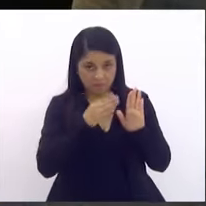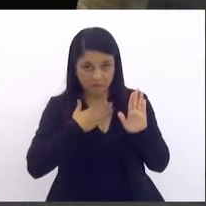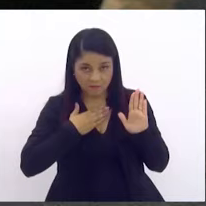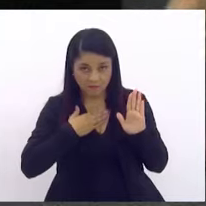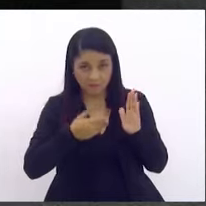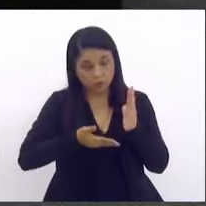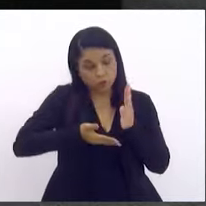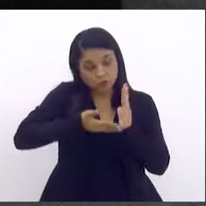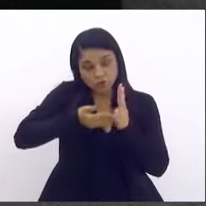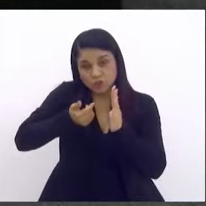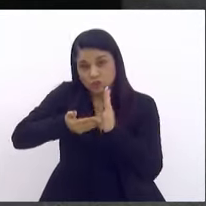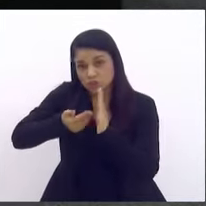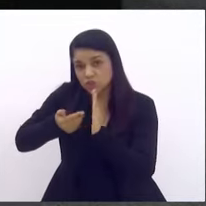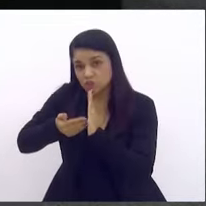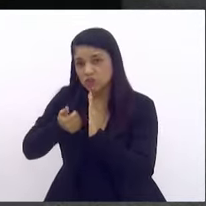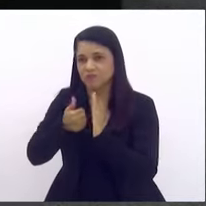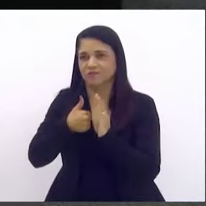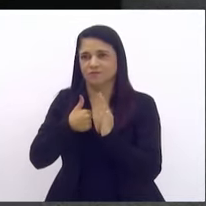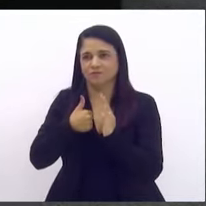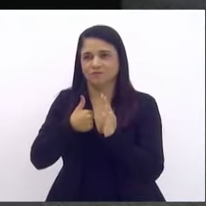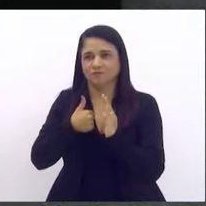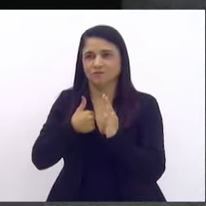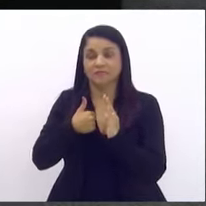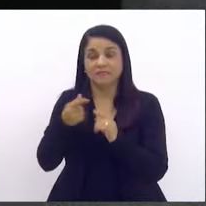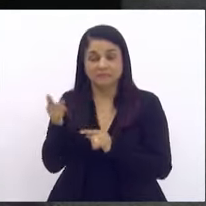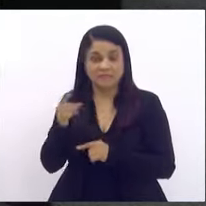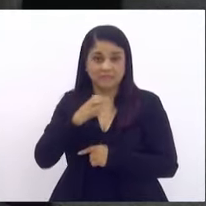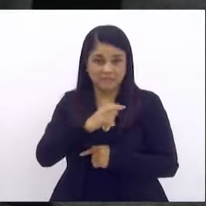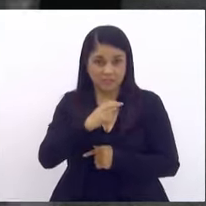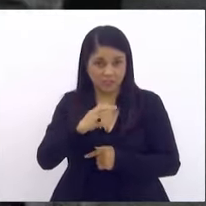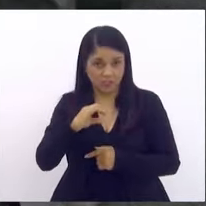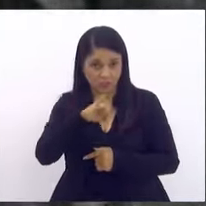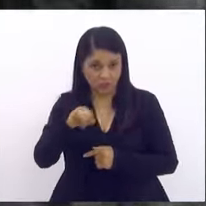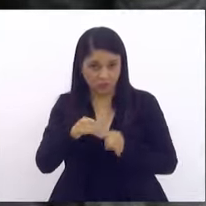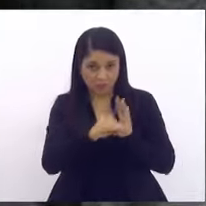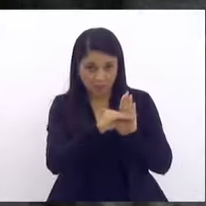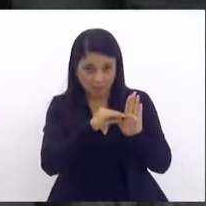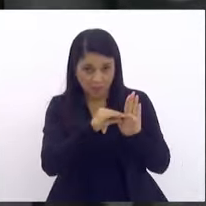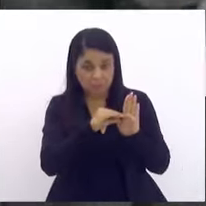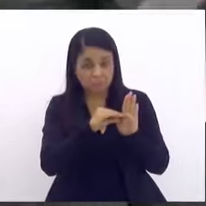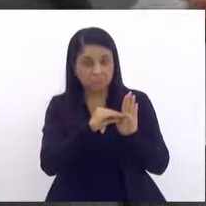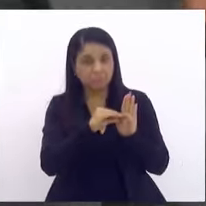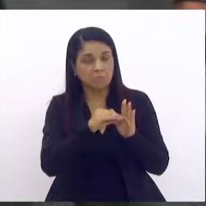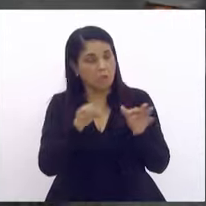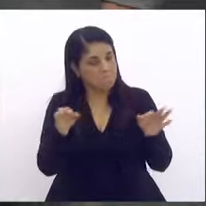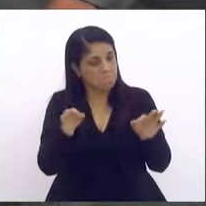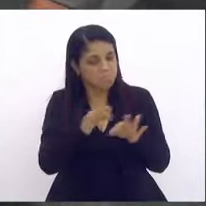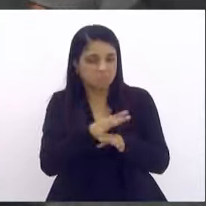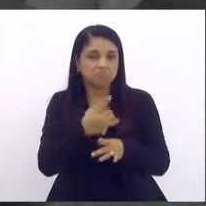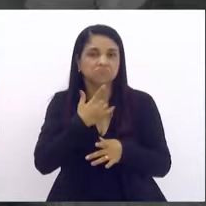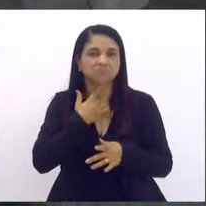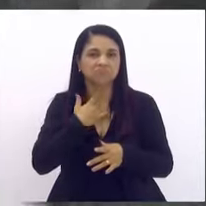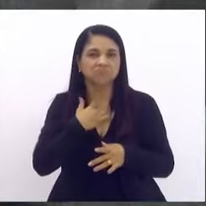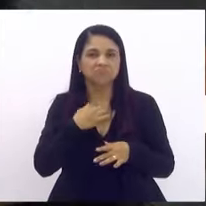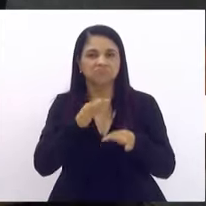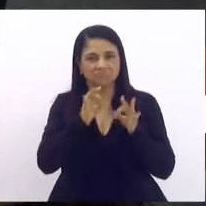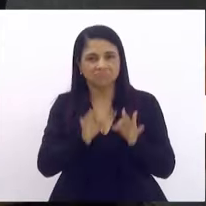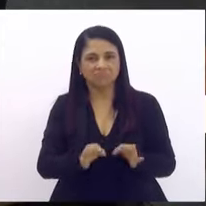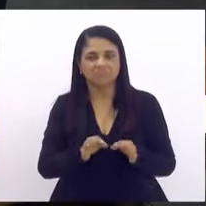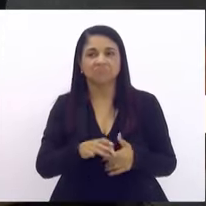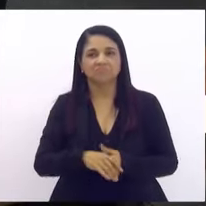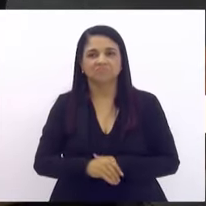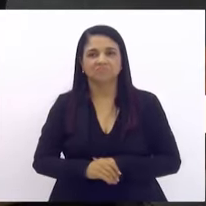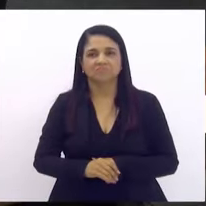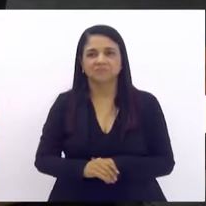tô tô retirando porque na emenda da ccj contemplou o meu desejo Tá ok